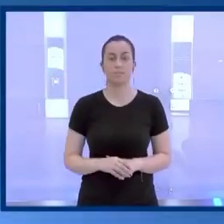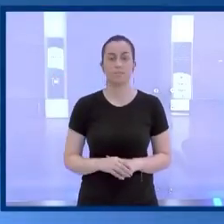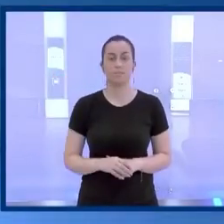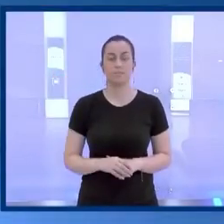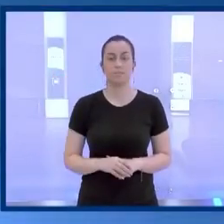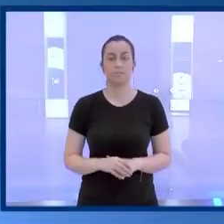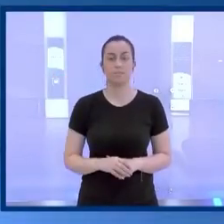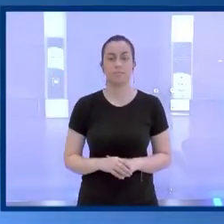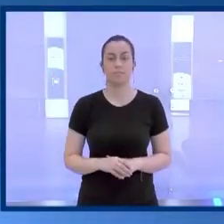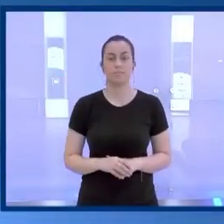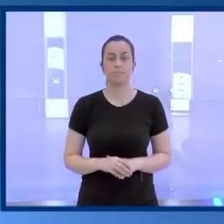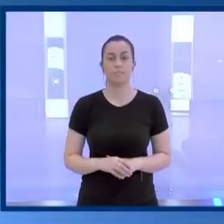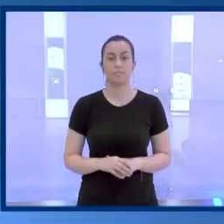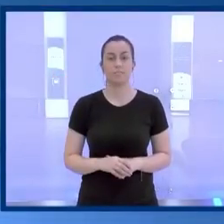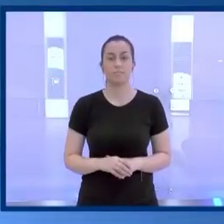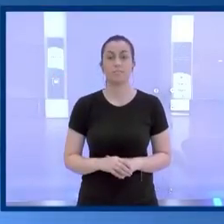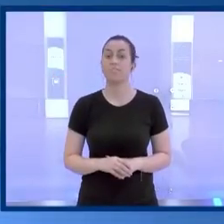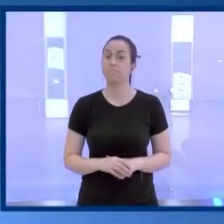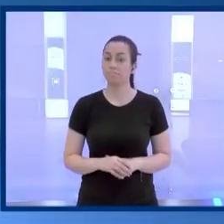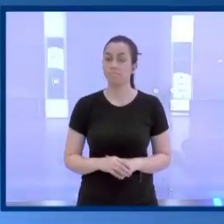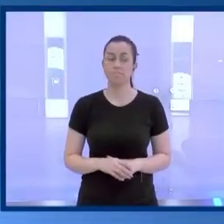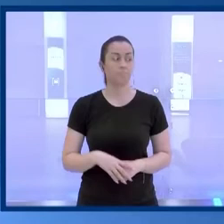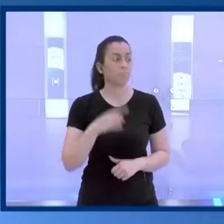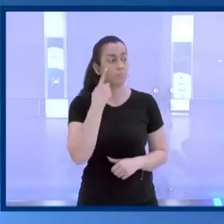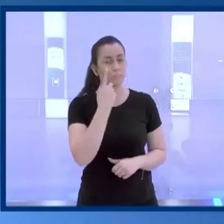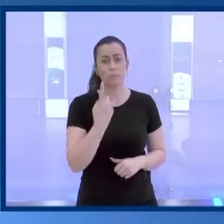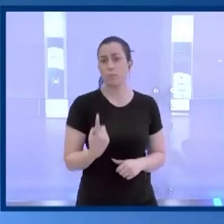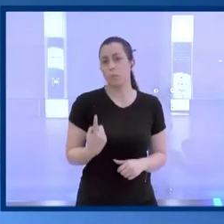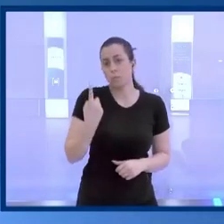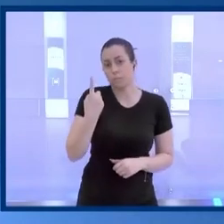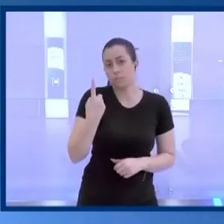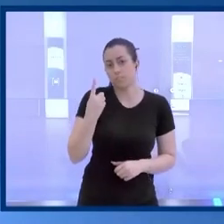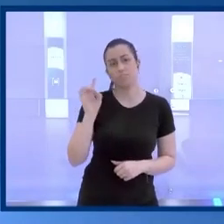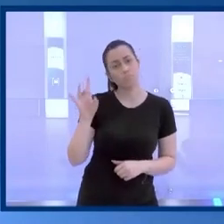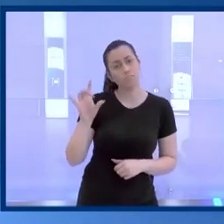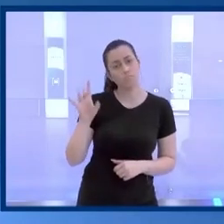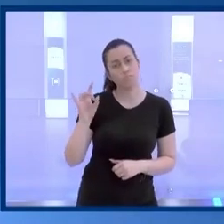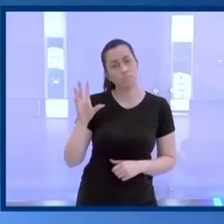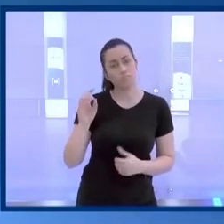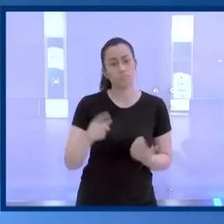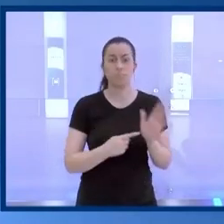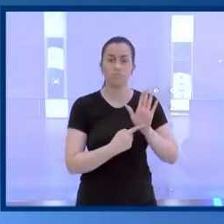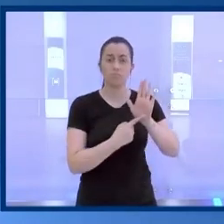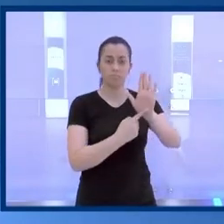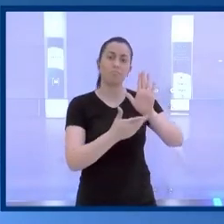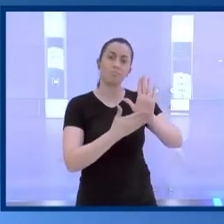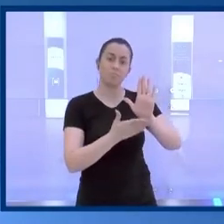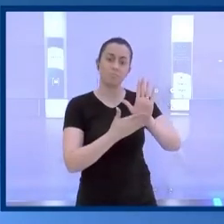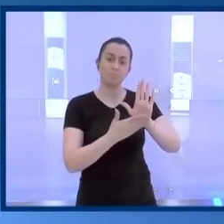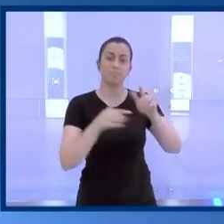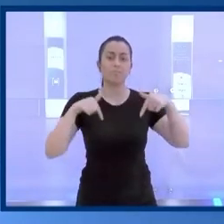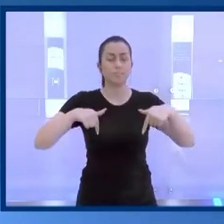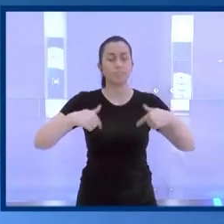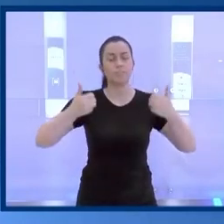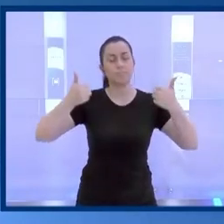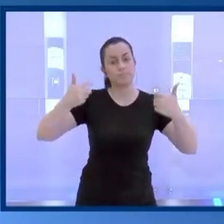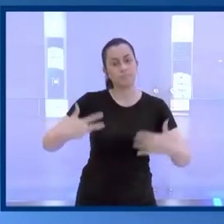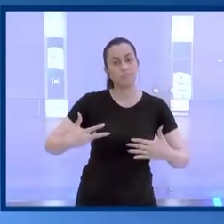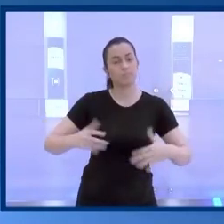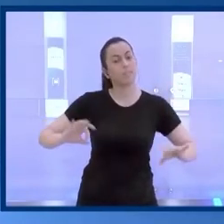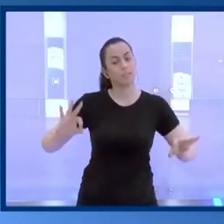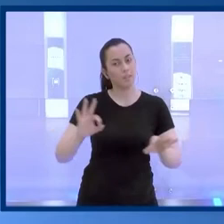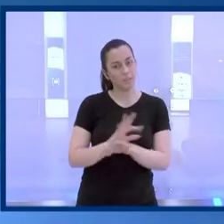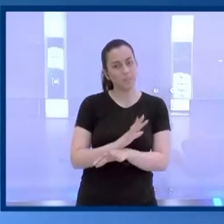R$ 927.799.896,55. Em razão de haver somente uma proponente com proposta válida, em nome da comissão, declaro fechado o